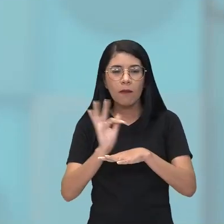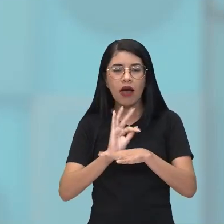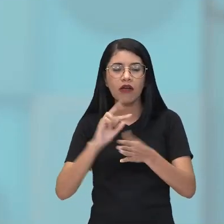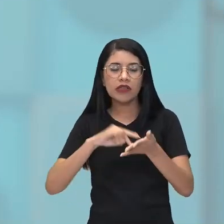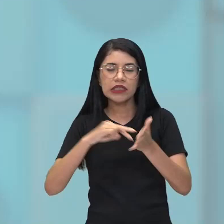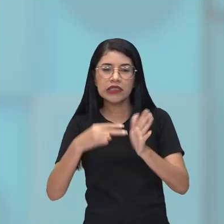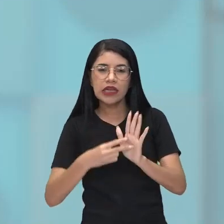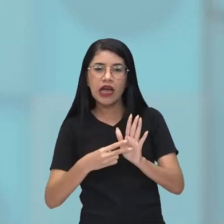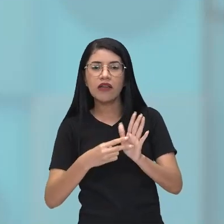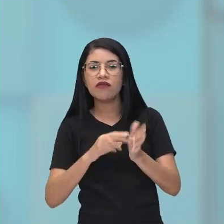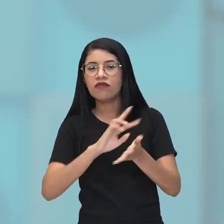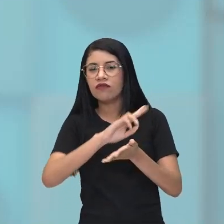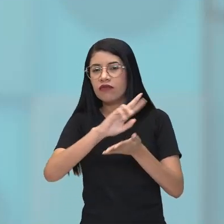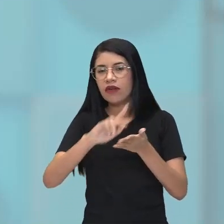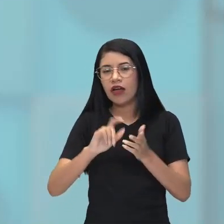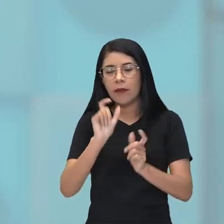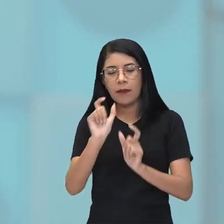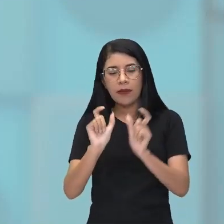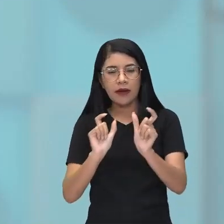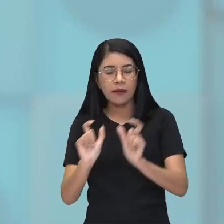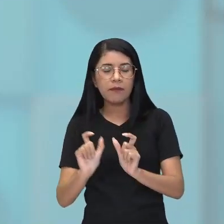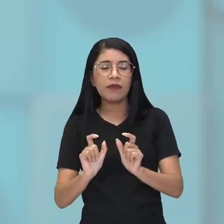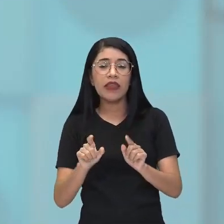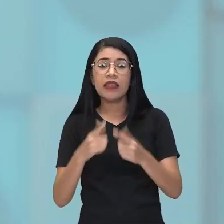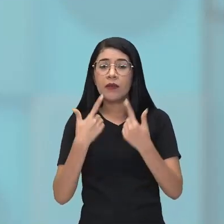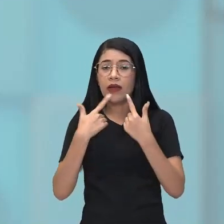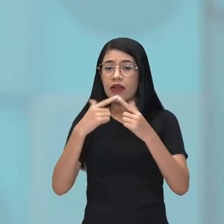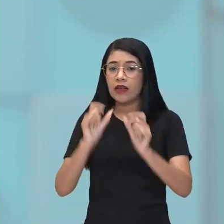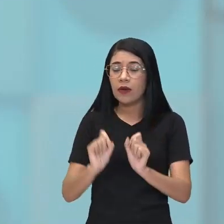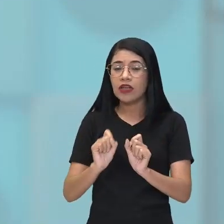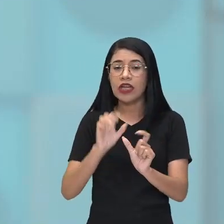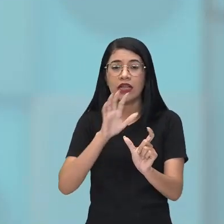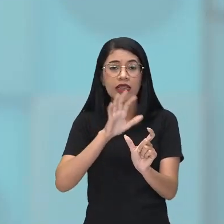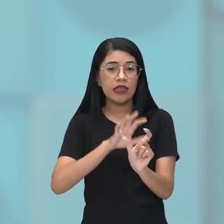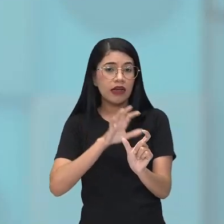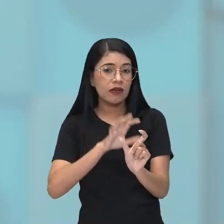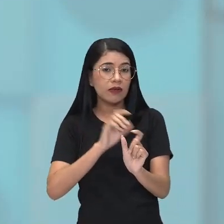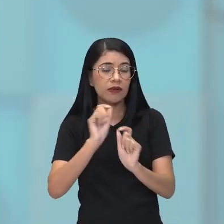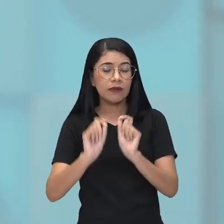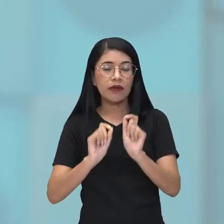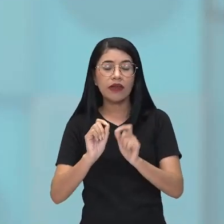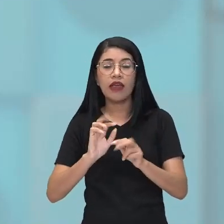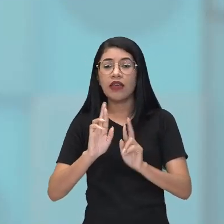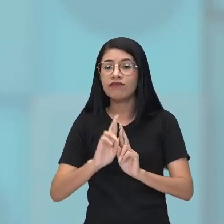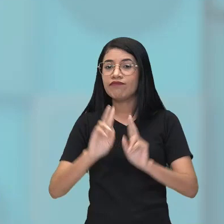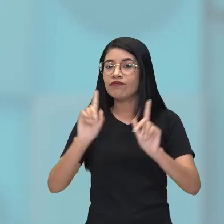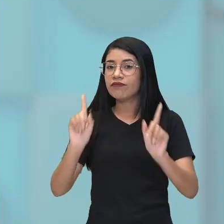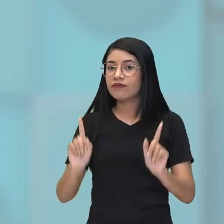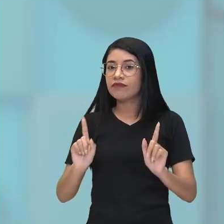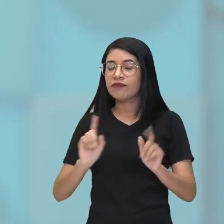palavras e expressões. Essa linguagem que nós chamamos de denotação se opõe